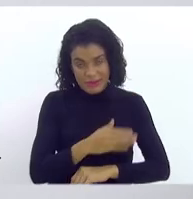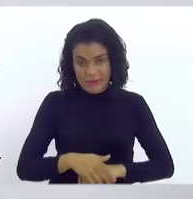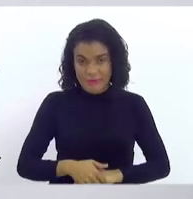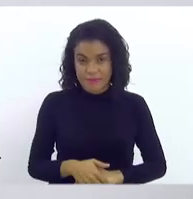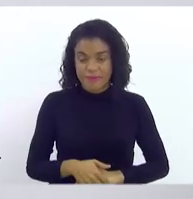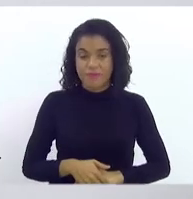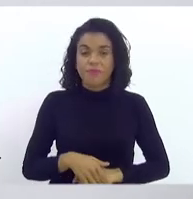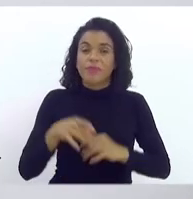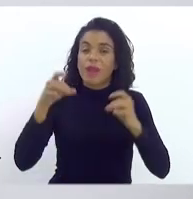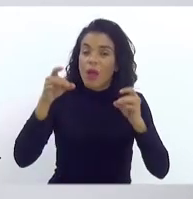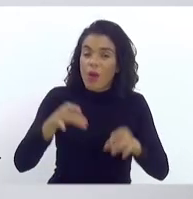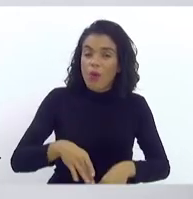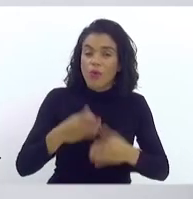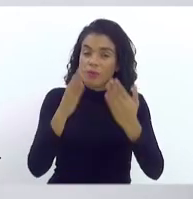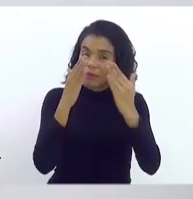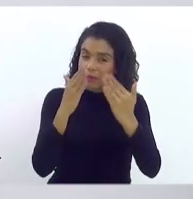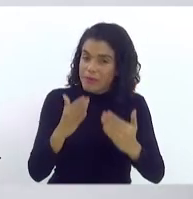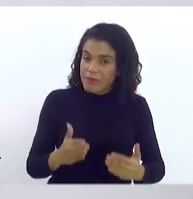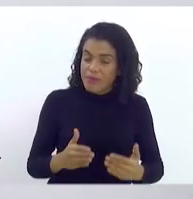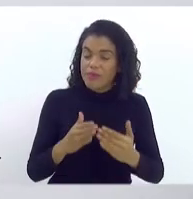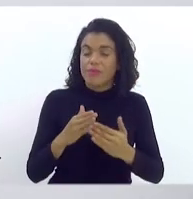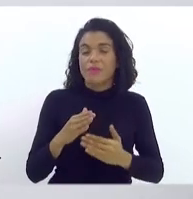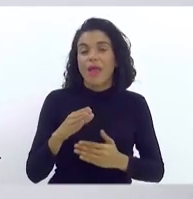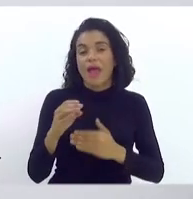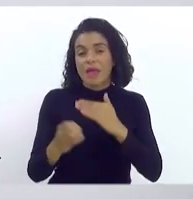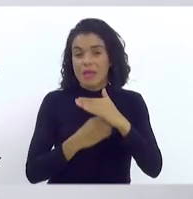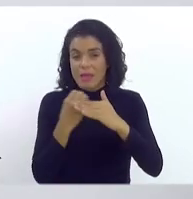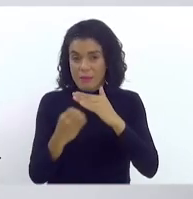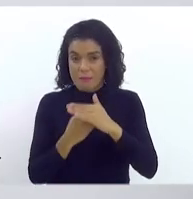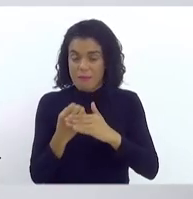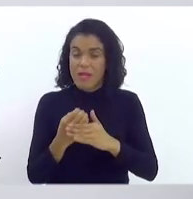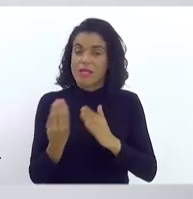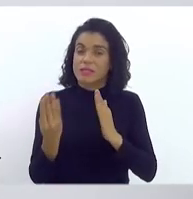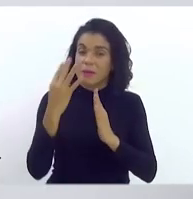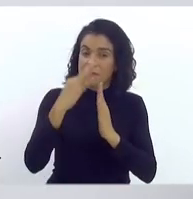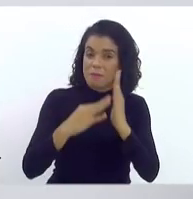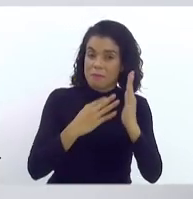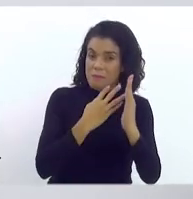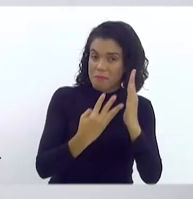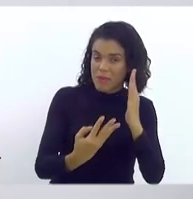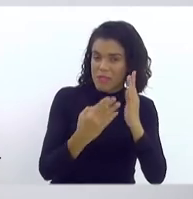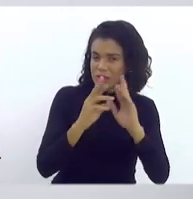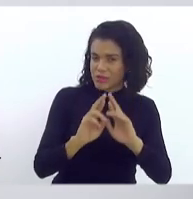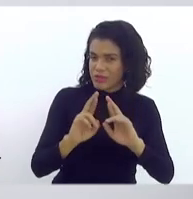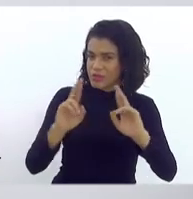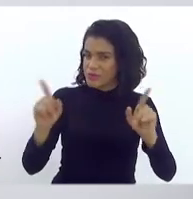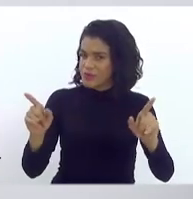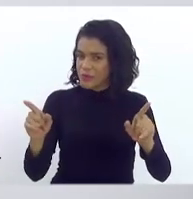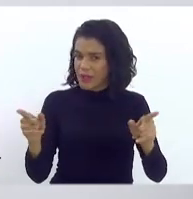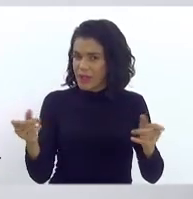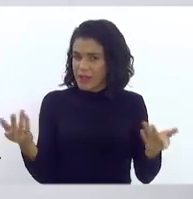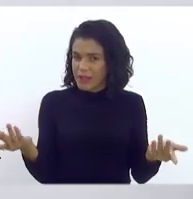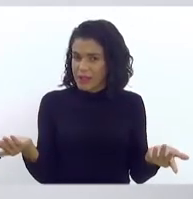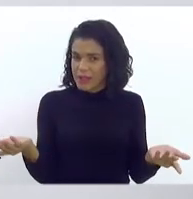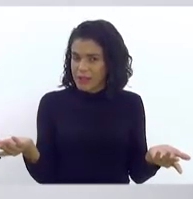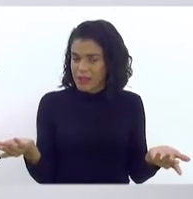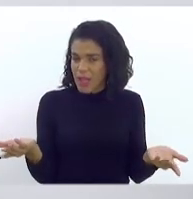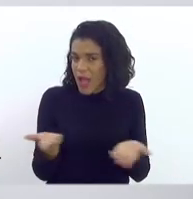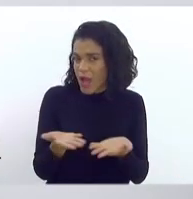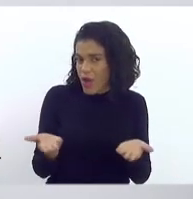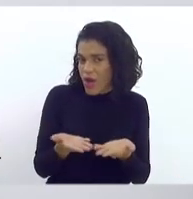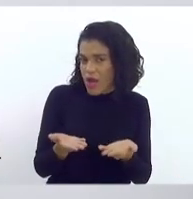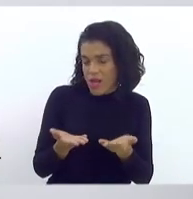Na última revisão, a Genessa estipulou uma margem de retorno um pouquinho diferente do que a companhia